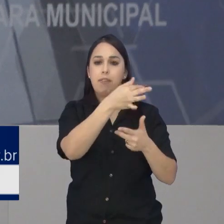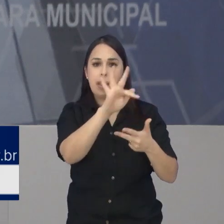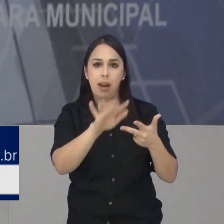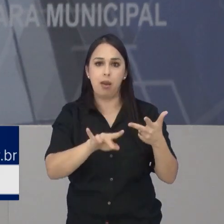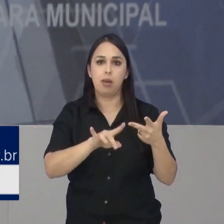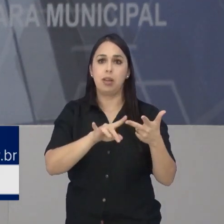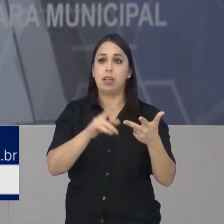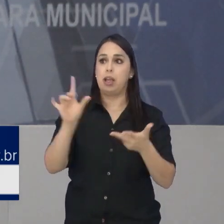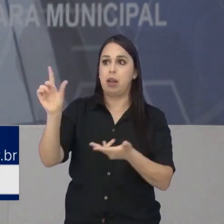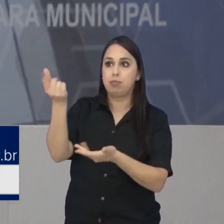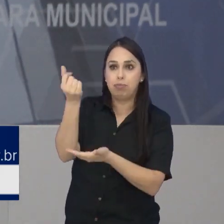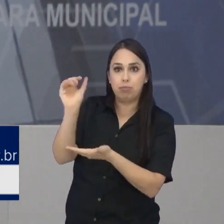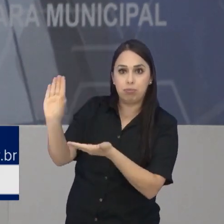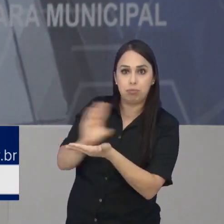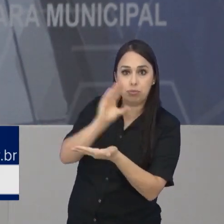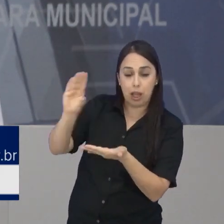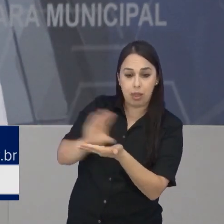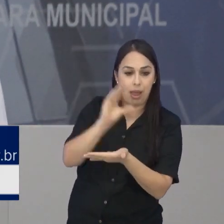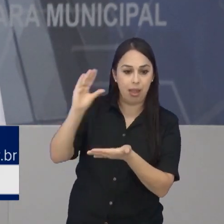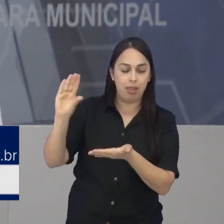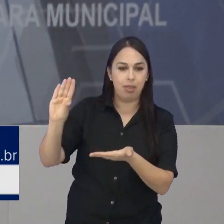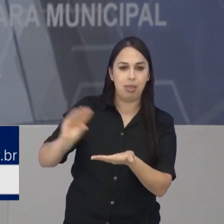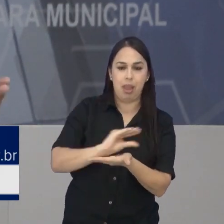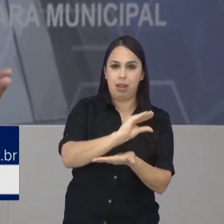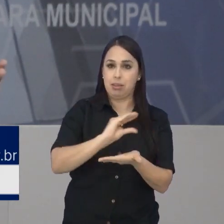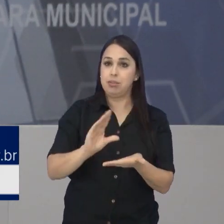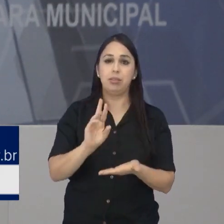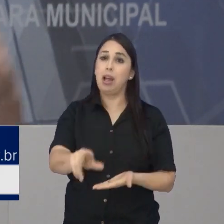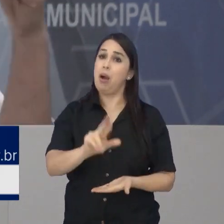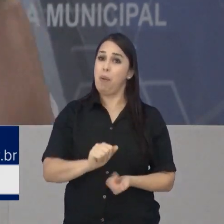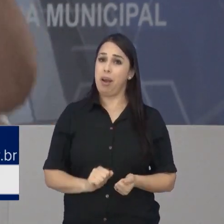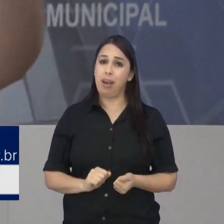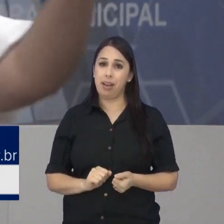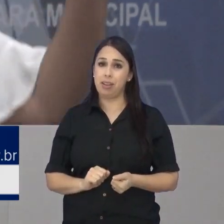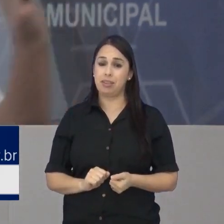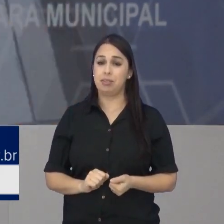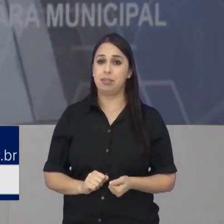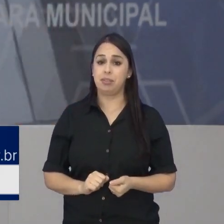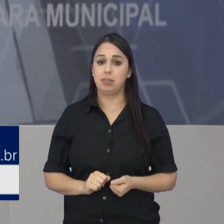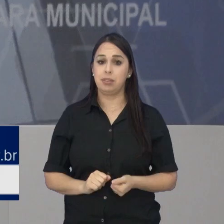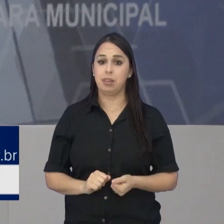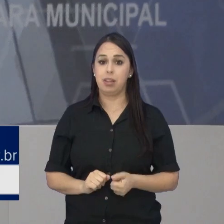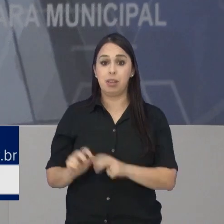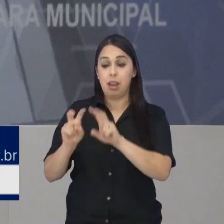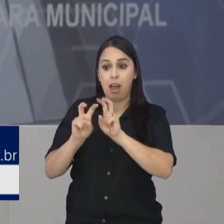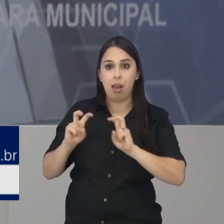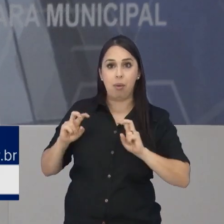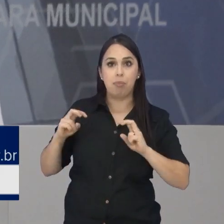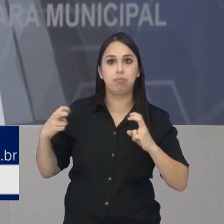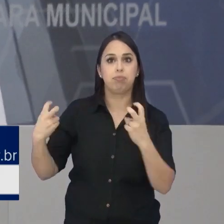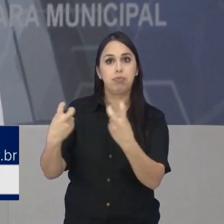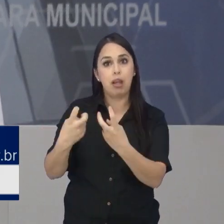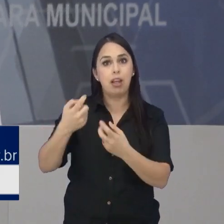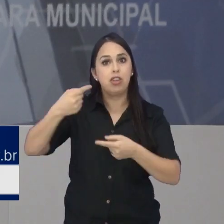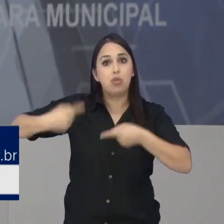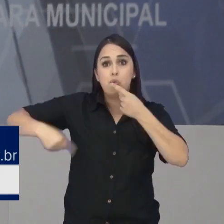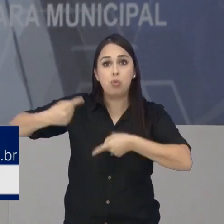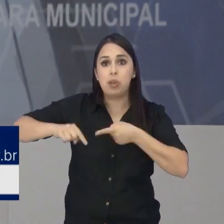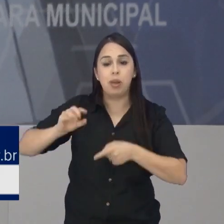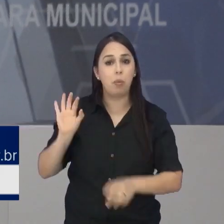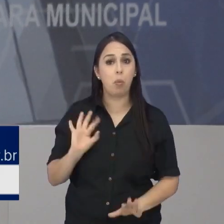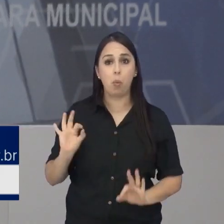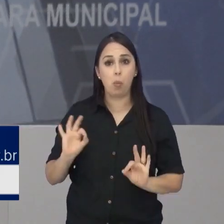tenham mais dinheiro e verba para os artistas, não, nem o fórum foi